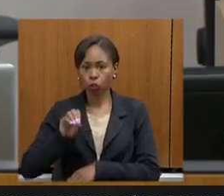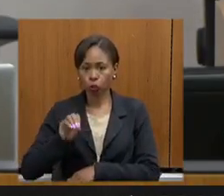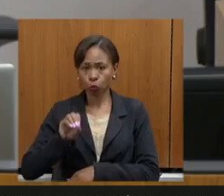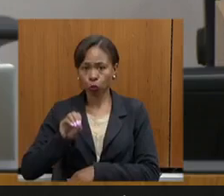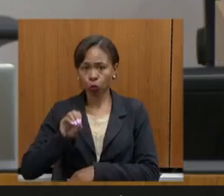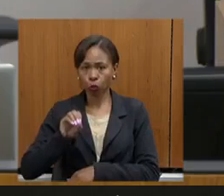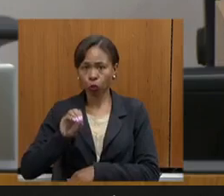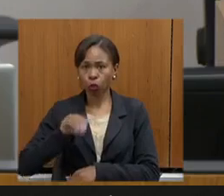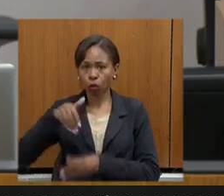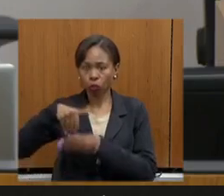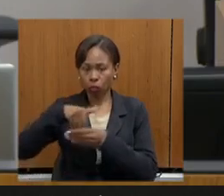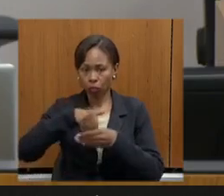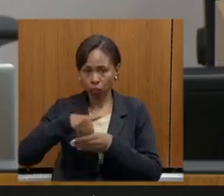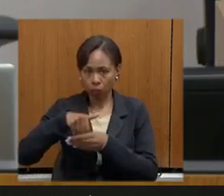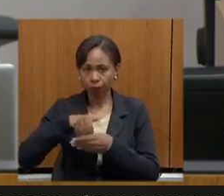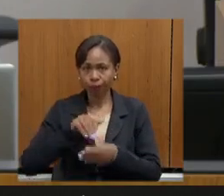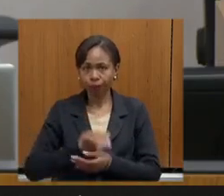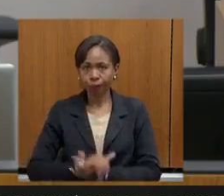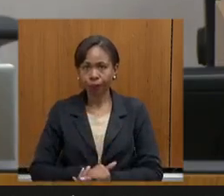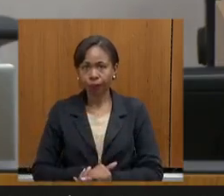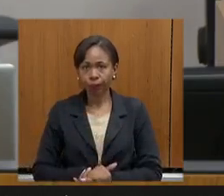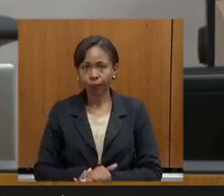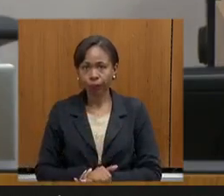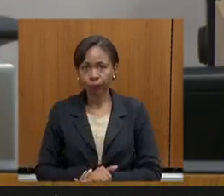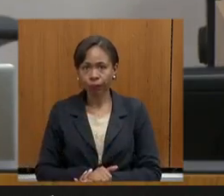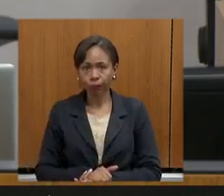em rotação de